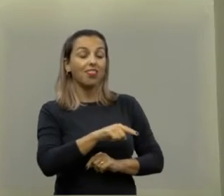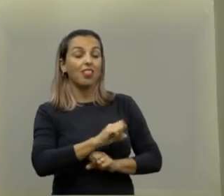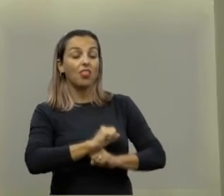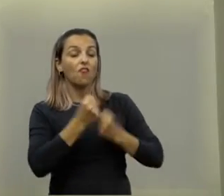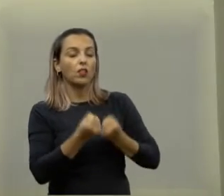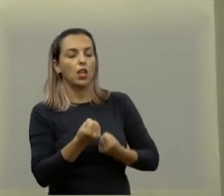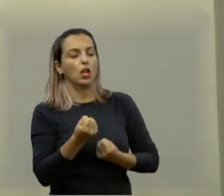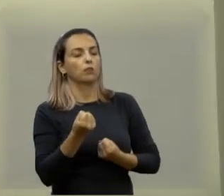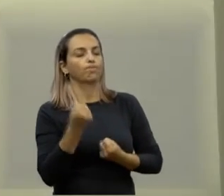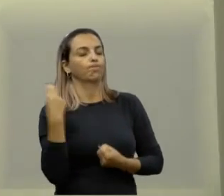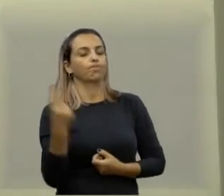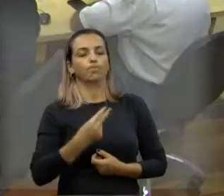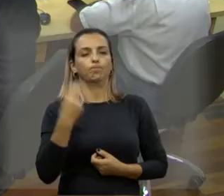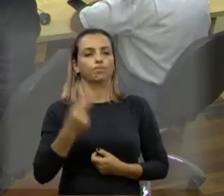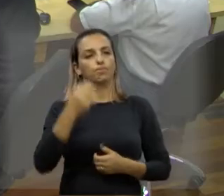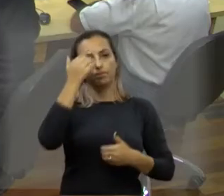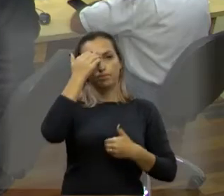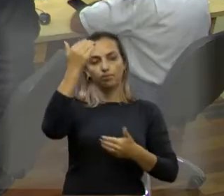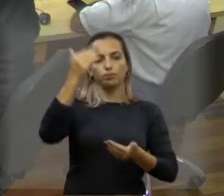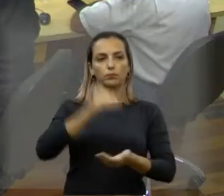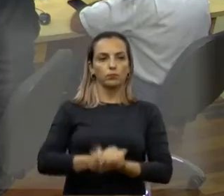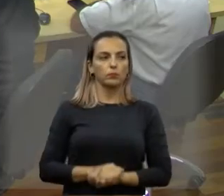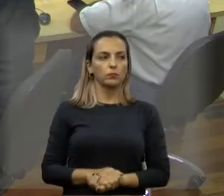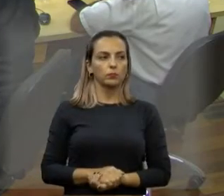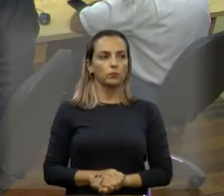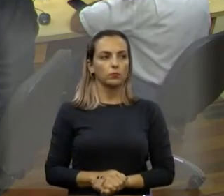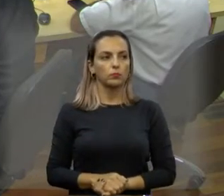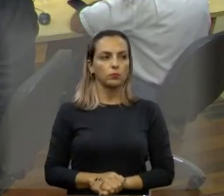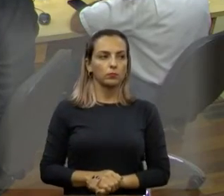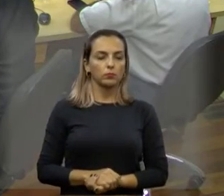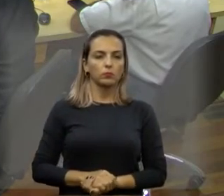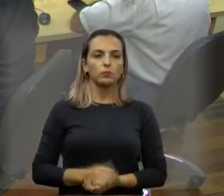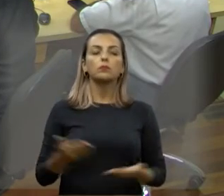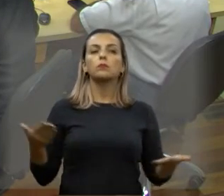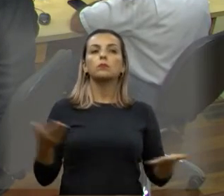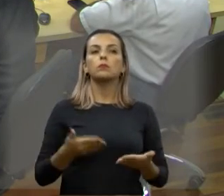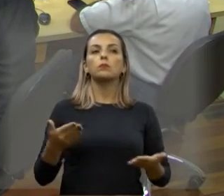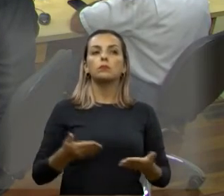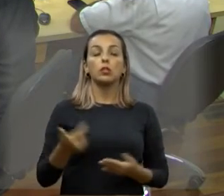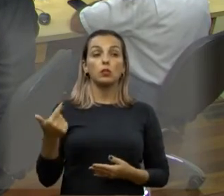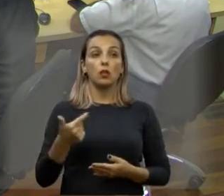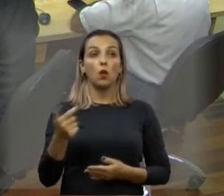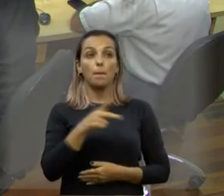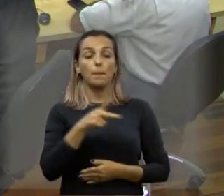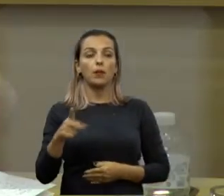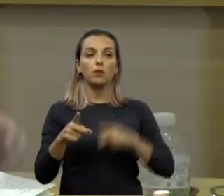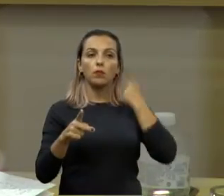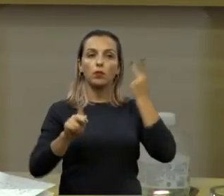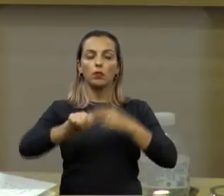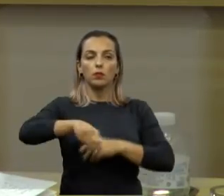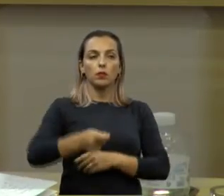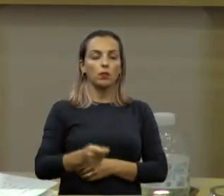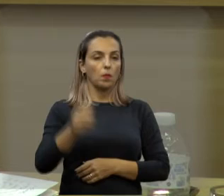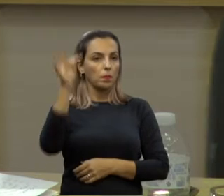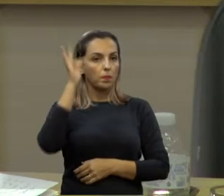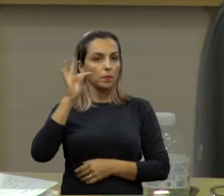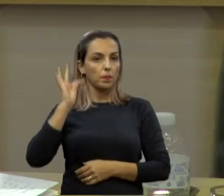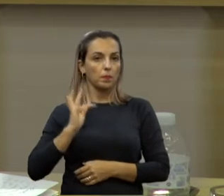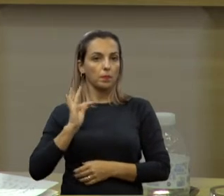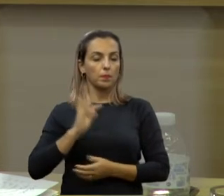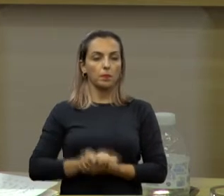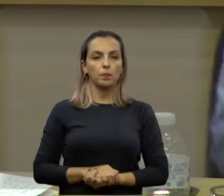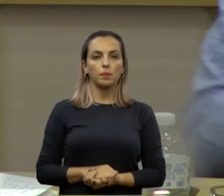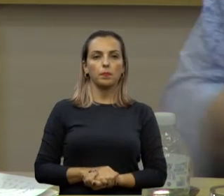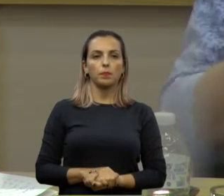Muito obrigado e obrigado vereador com a palavra vice-presidente Tainara Faria